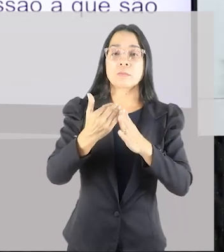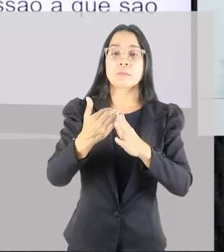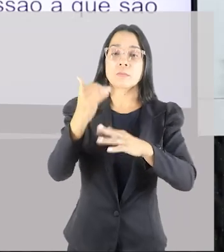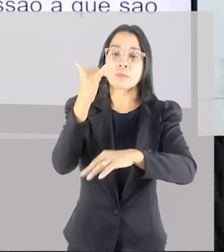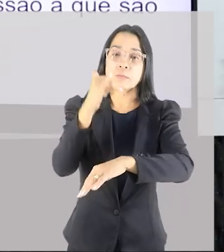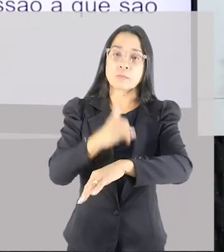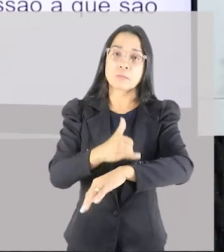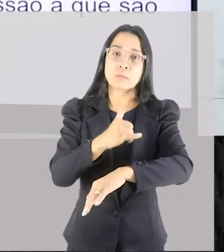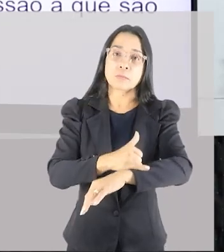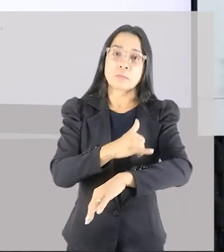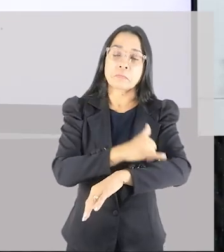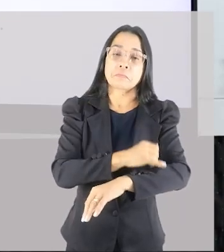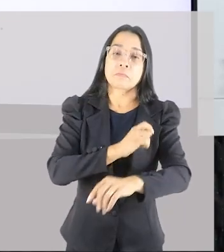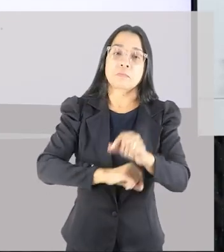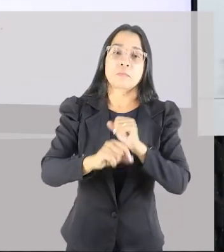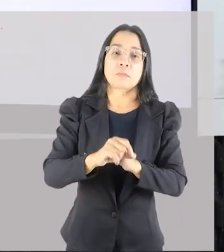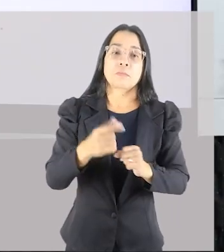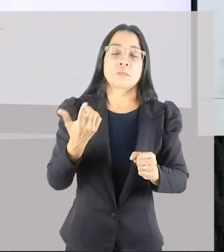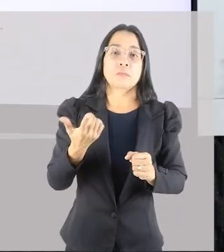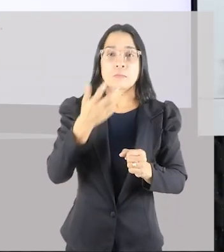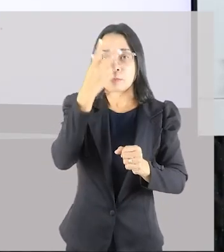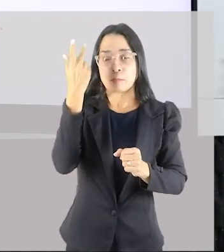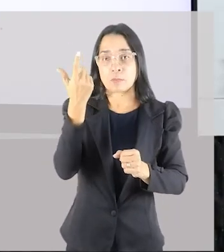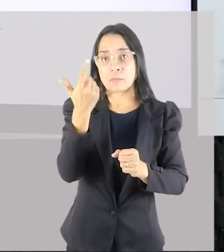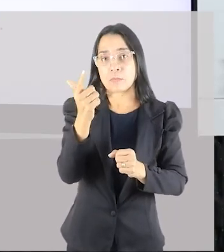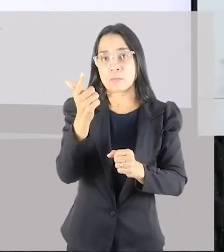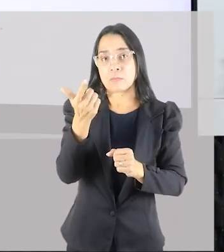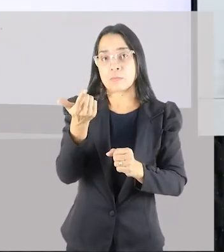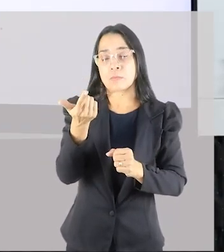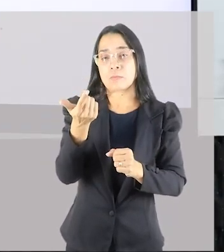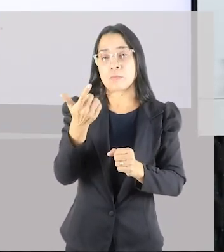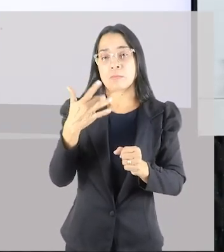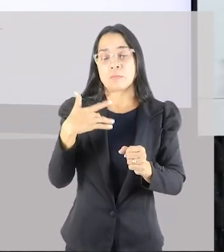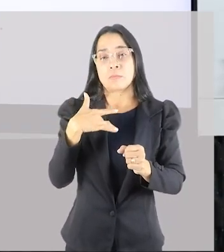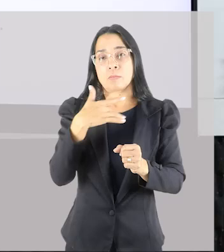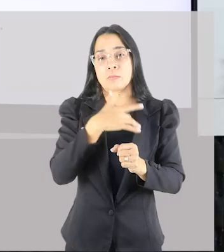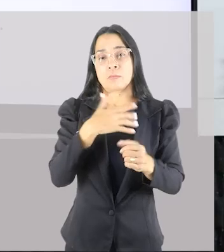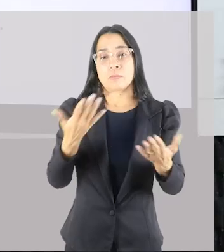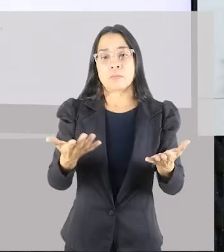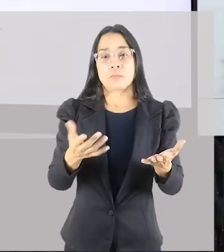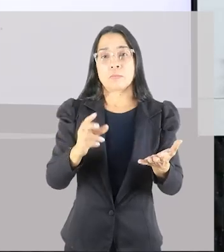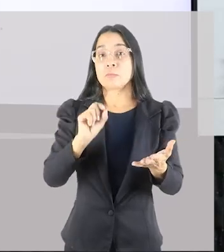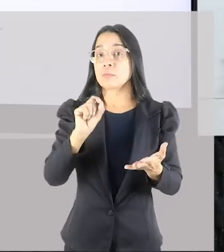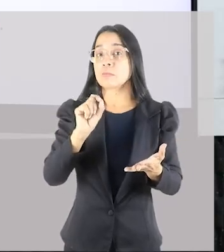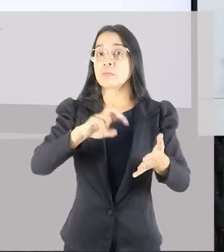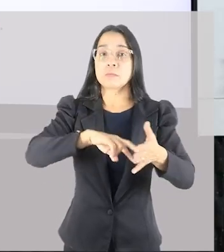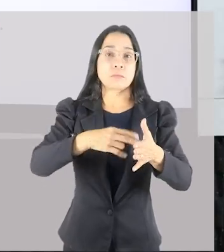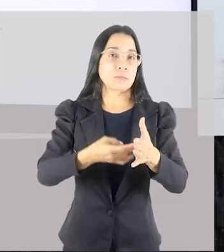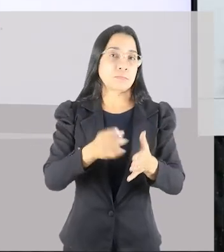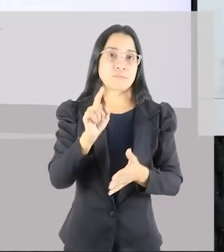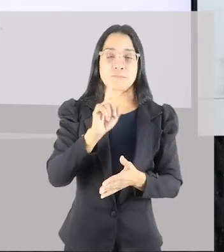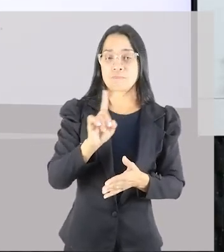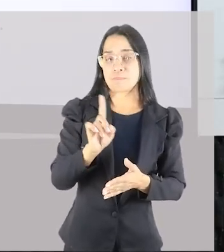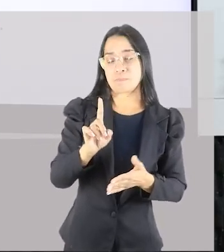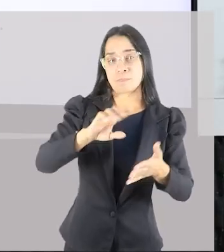fora do padrão Ou não tem saúde o que não significa nada disso contestação dos estereótipos consolidados letra e portanto marque